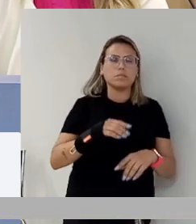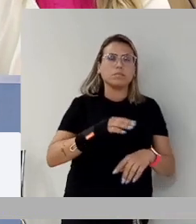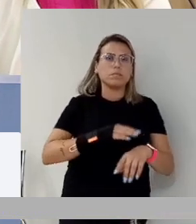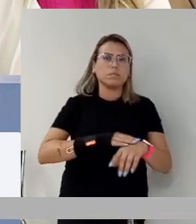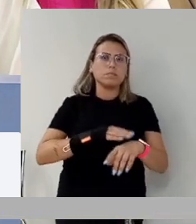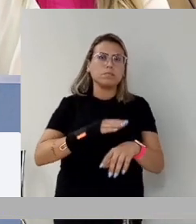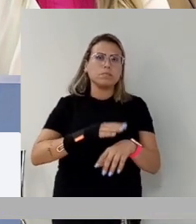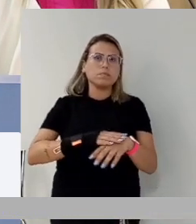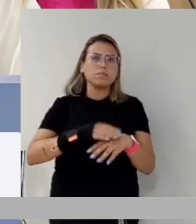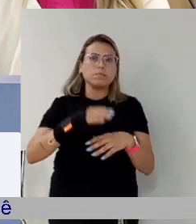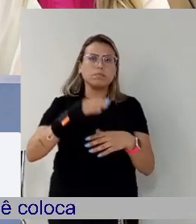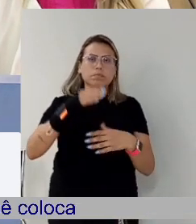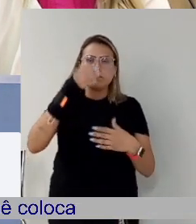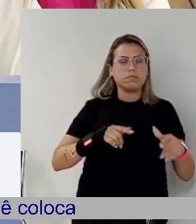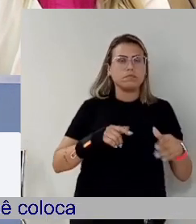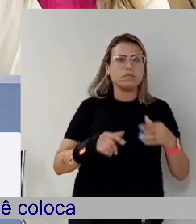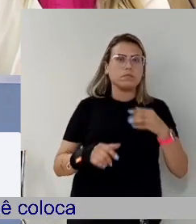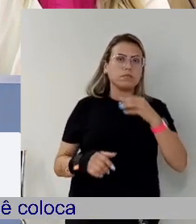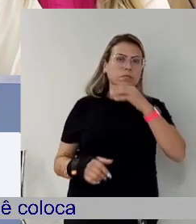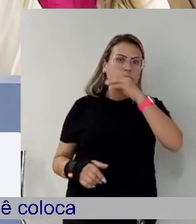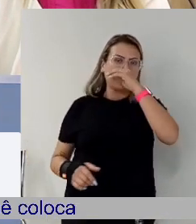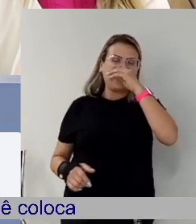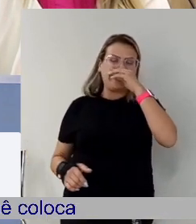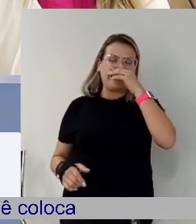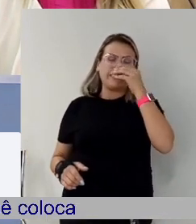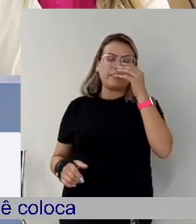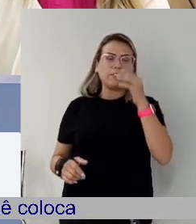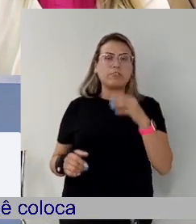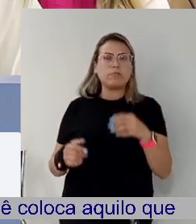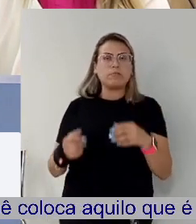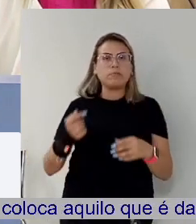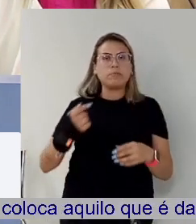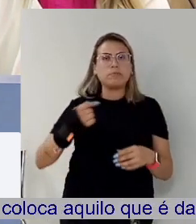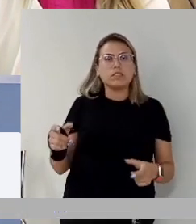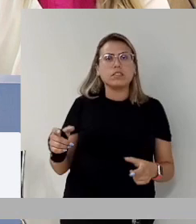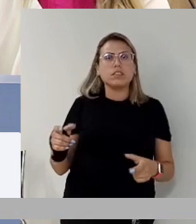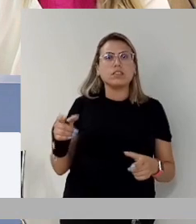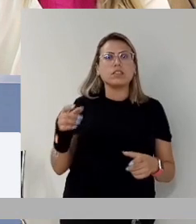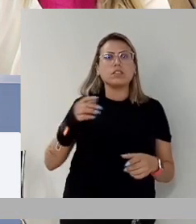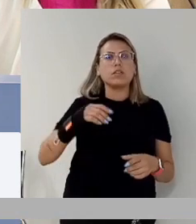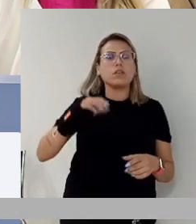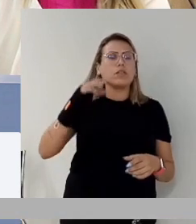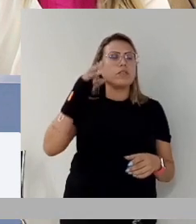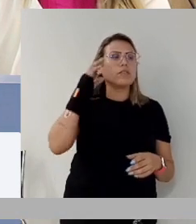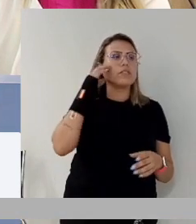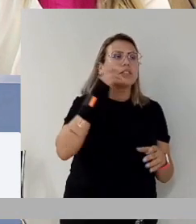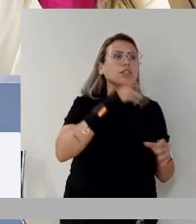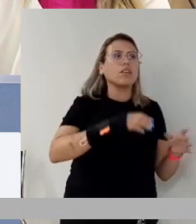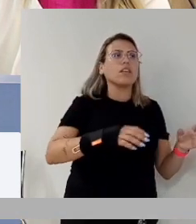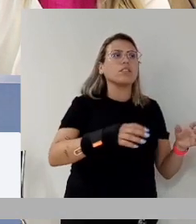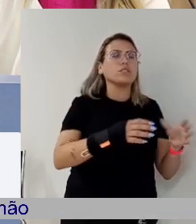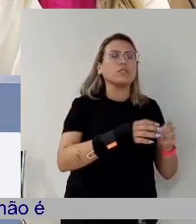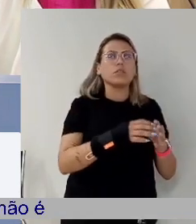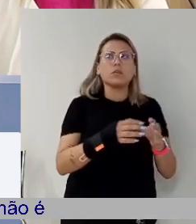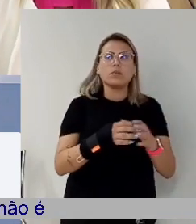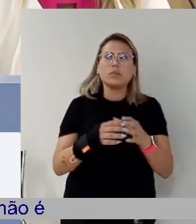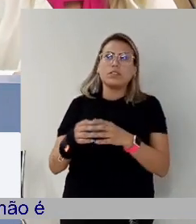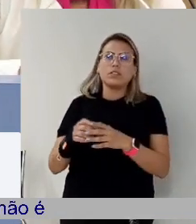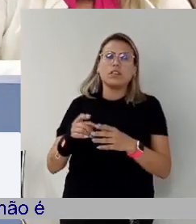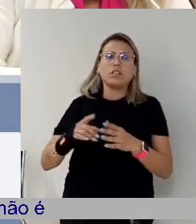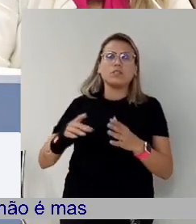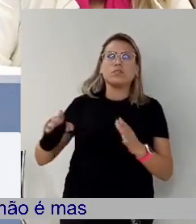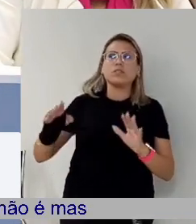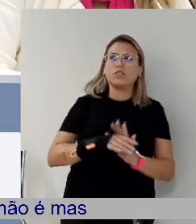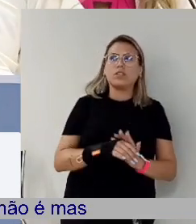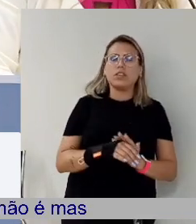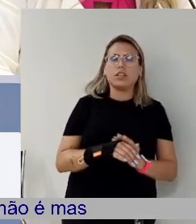agradecer né pelo trabalho de vocês e dizer que nós estamos atentos ouvindo a comunidade e aquilo que nos chega a gente estará sempre